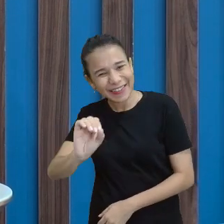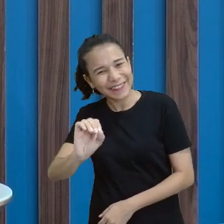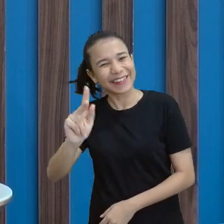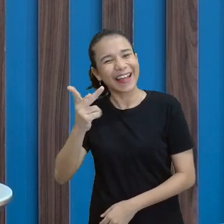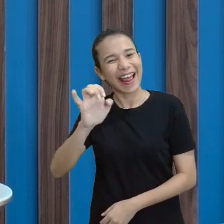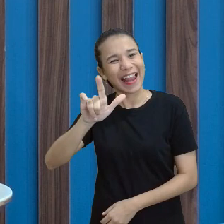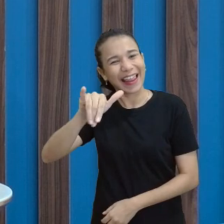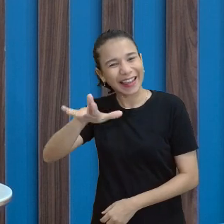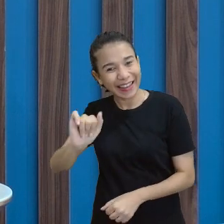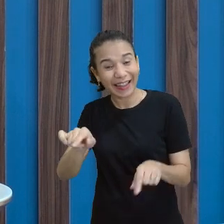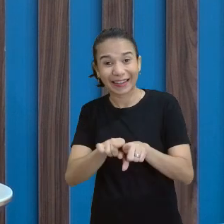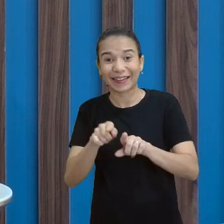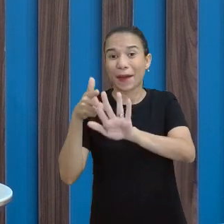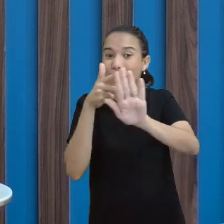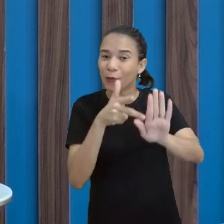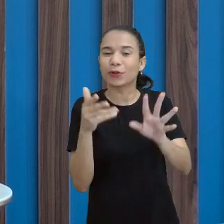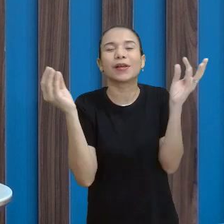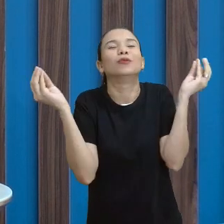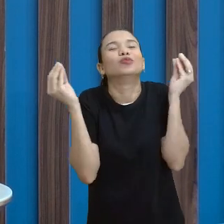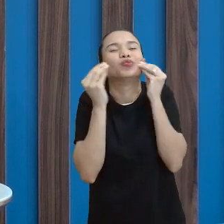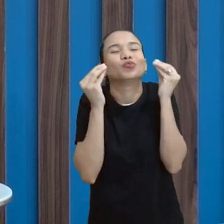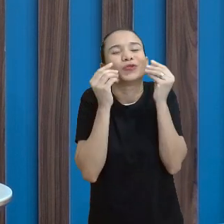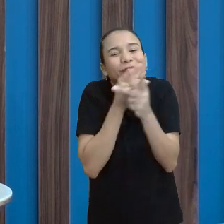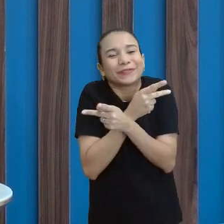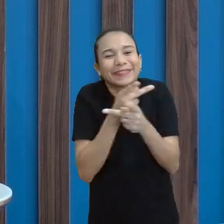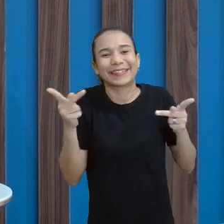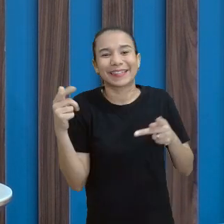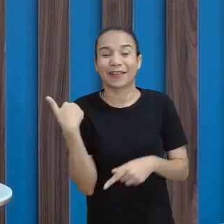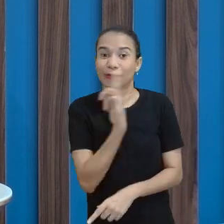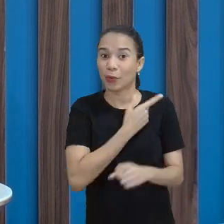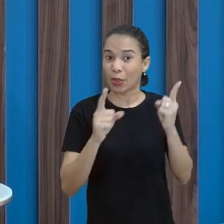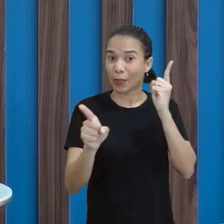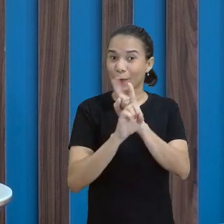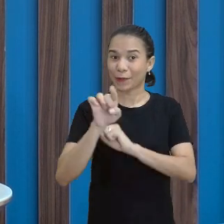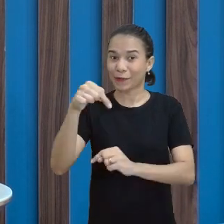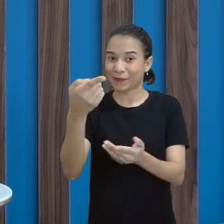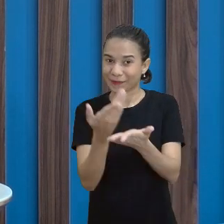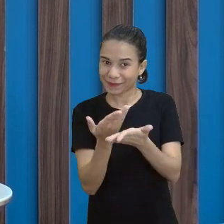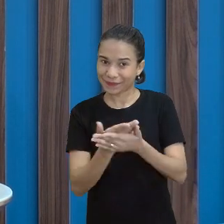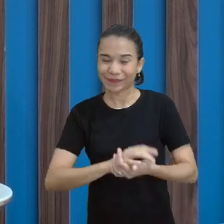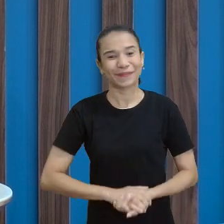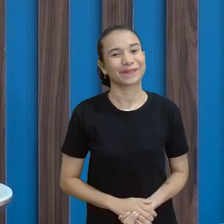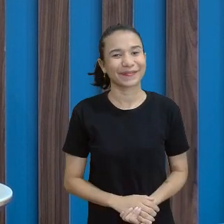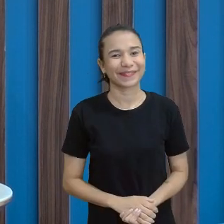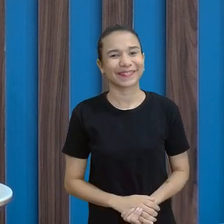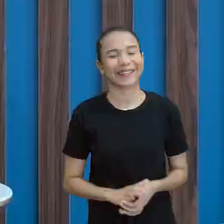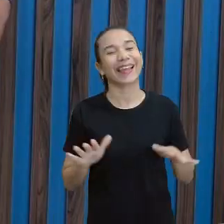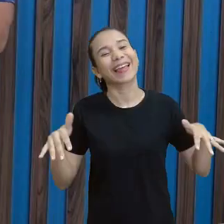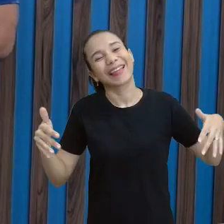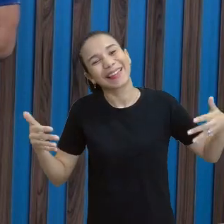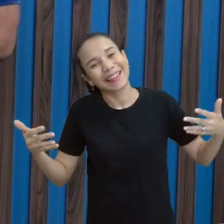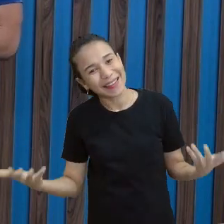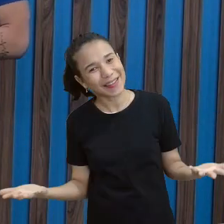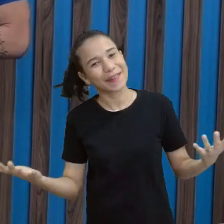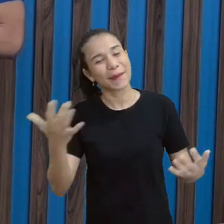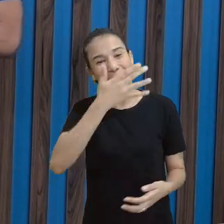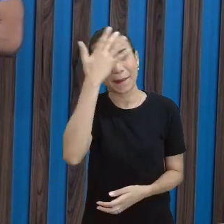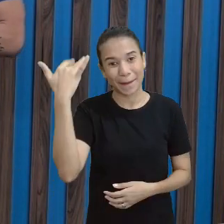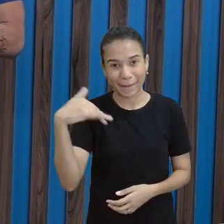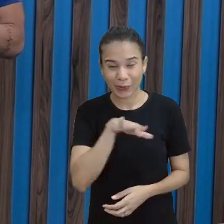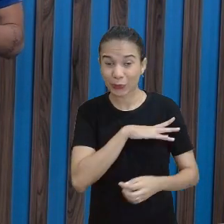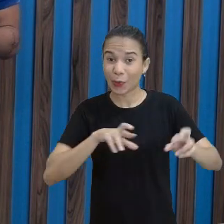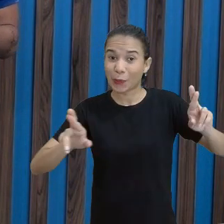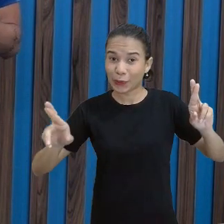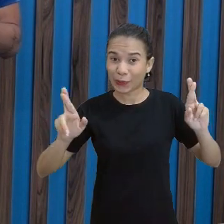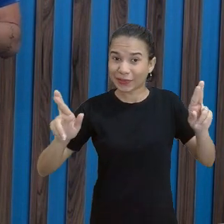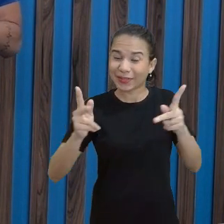produção maravilhosa, ó. Cheiro para vocês e até as cenas do próximo capítulo aí. Então é isso, galera. Espero que vocês